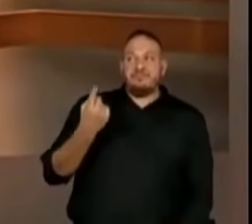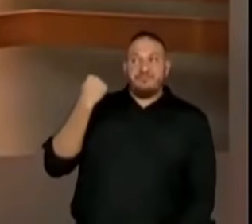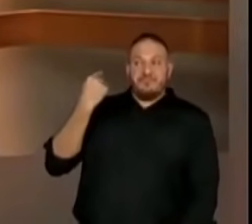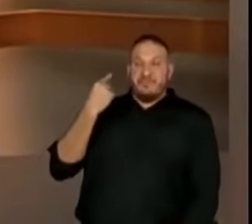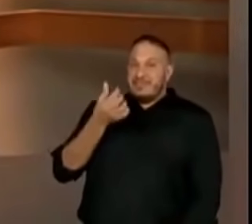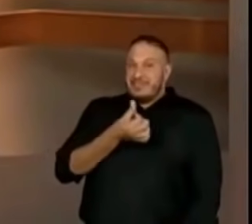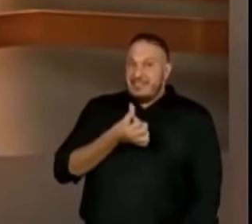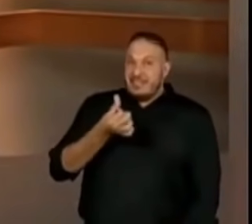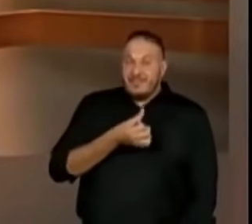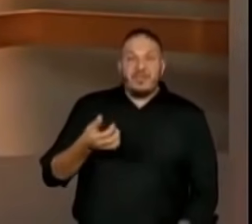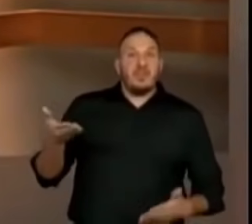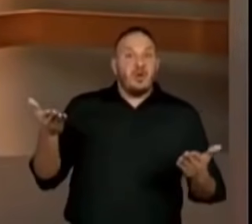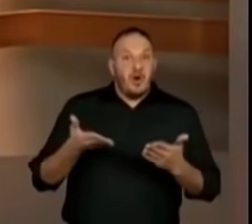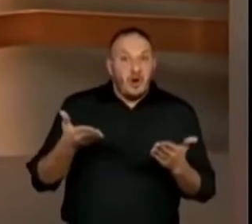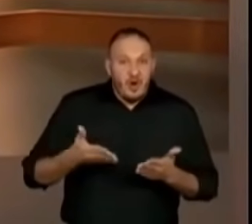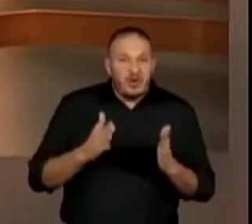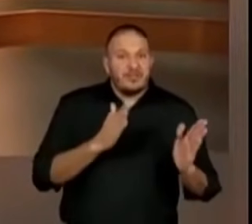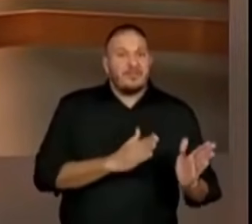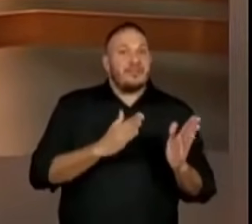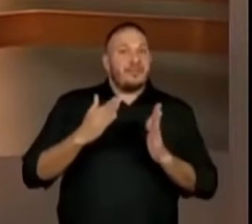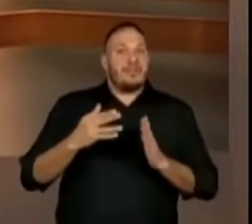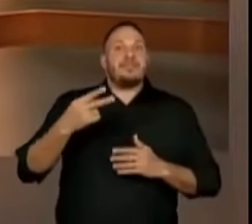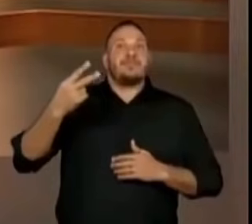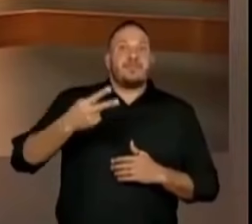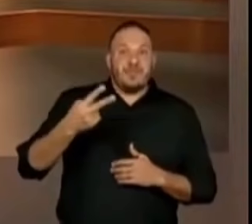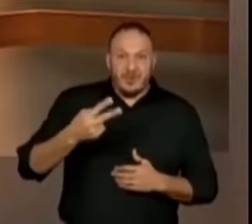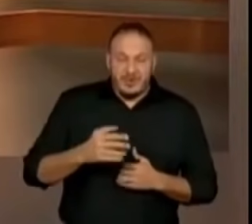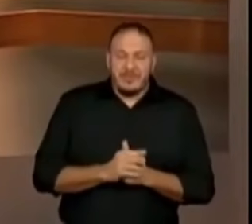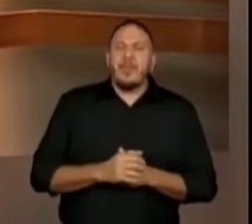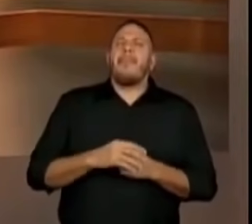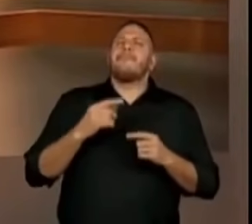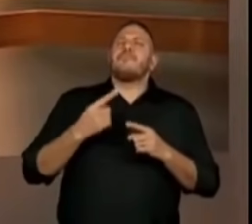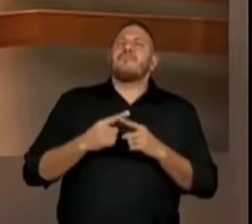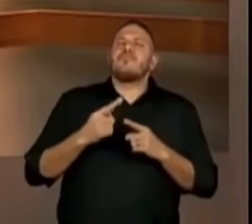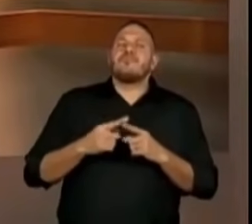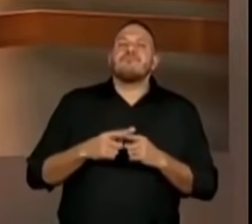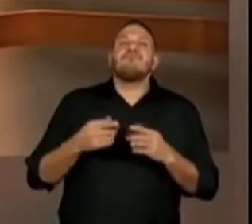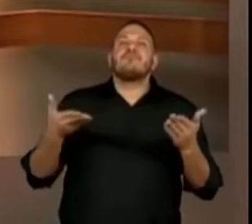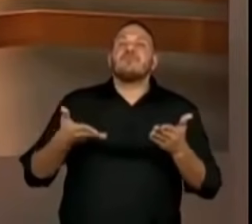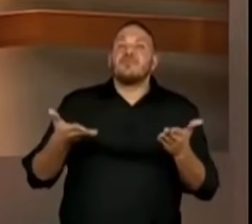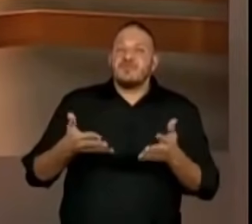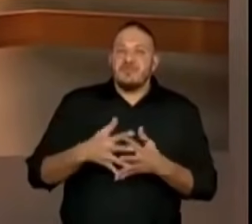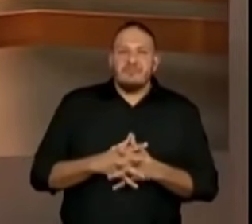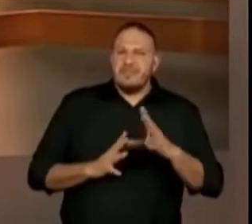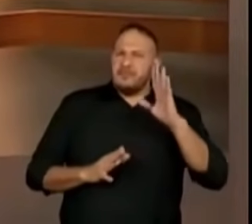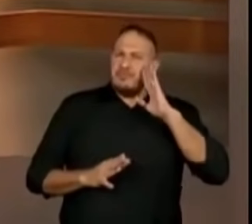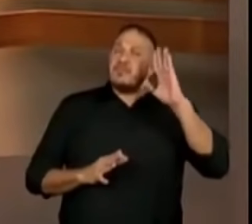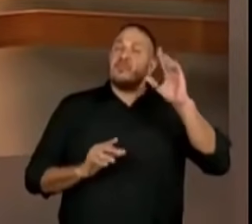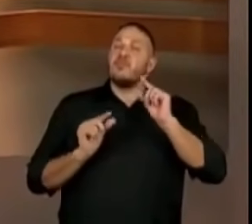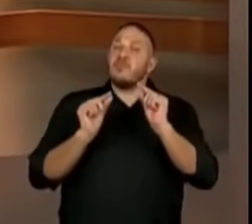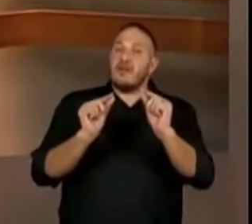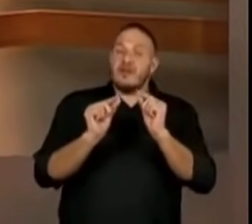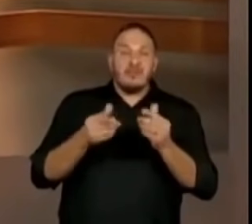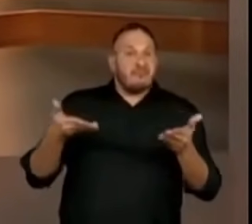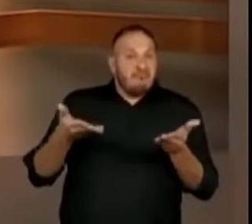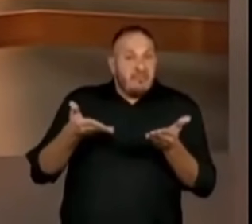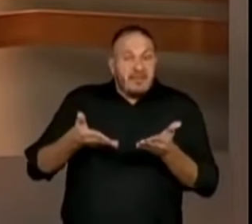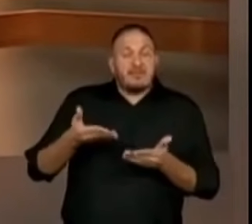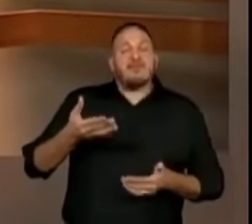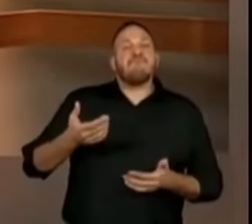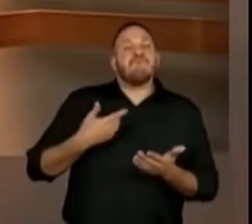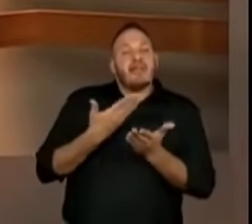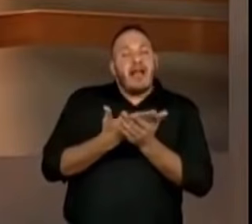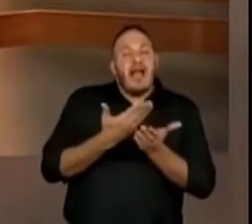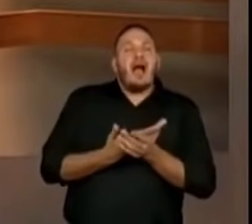sexta-feira que hoje nós teríamos a parte 2. E por que que a gente ia ter a parte 2 hoje? Principalmente porque essa aula era uma aula